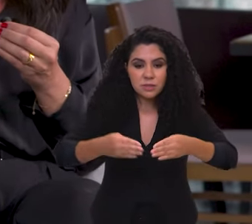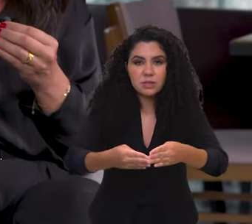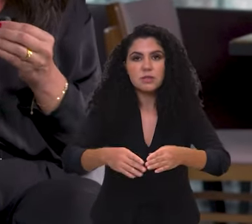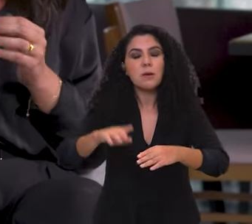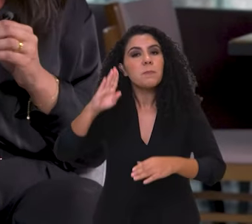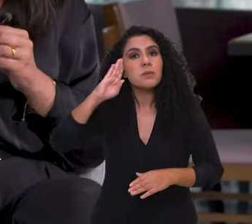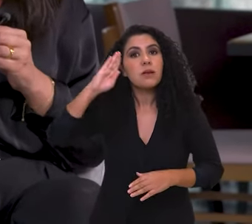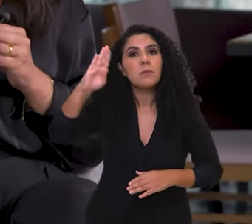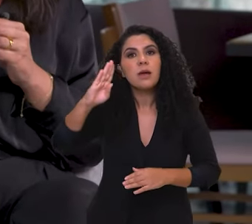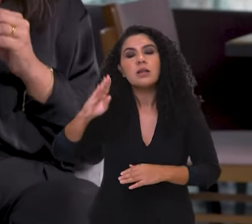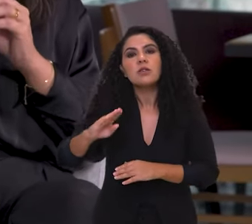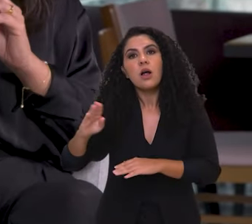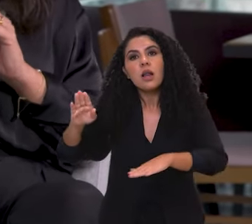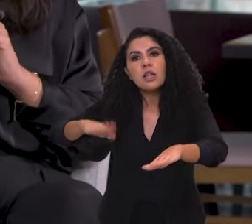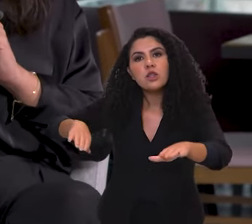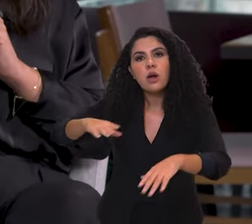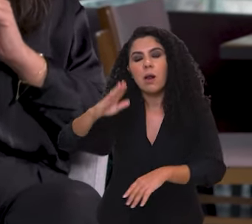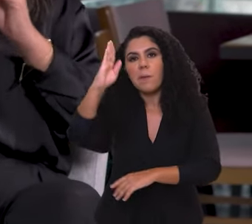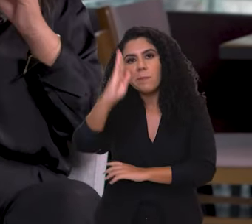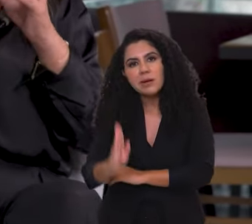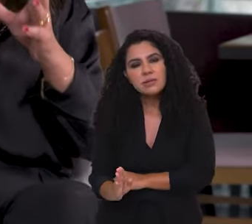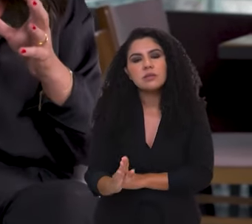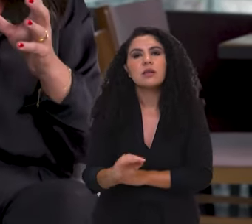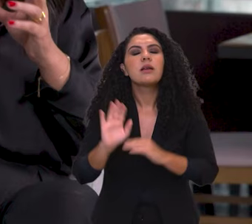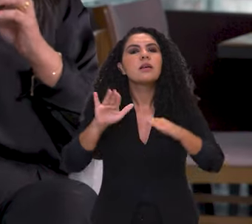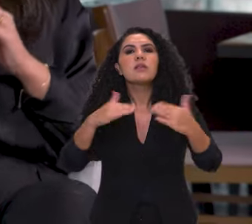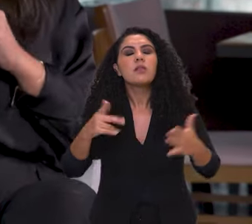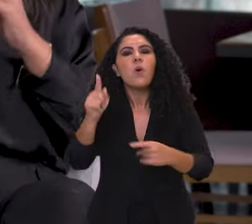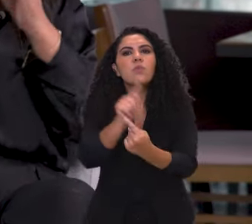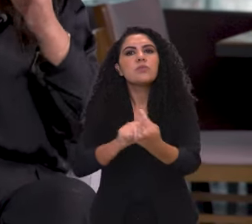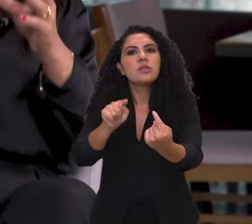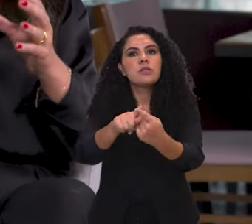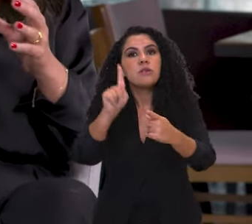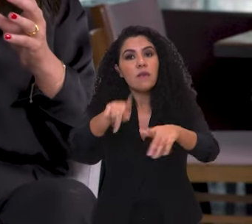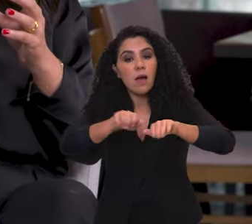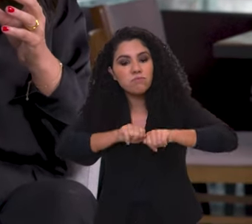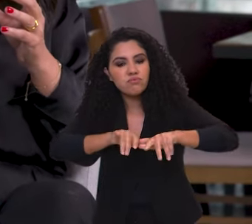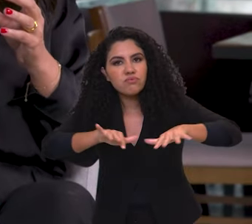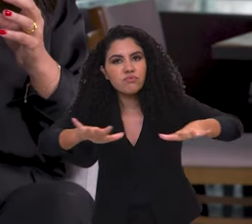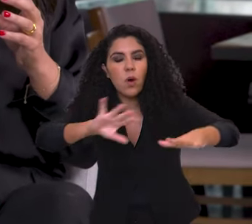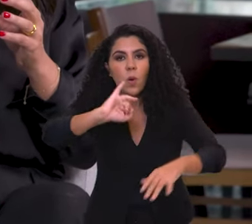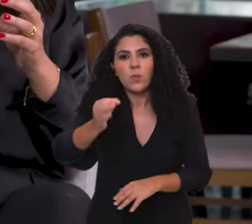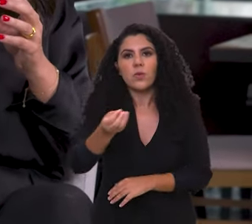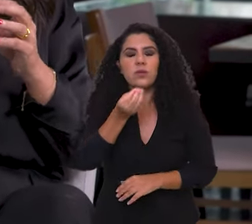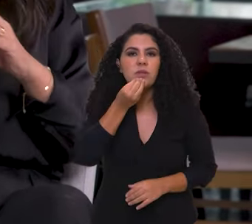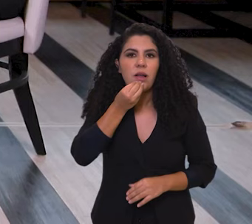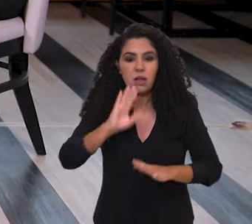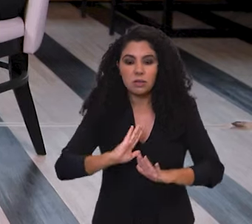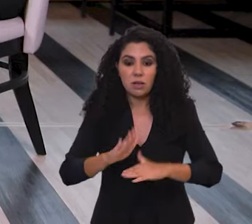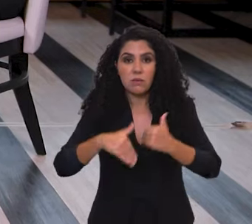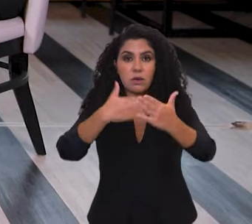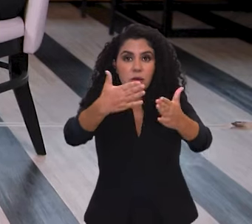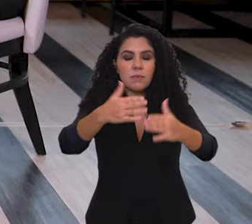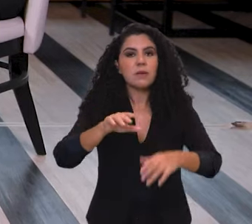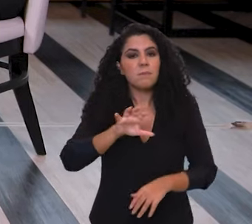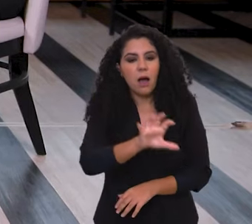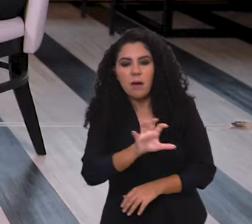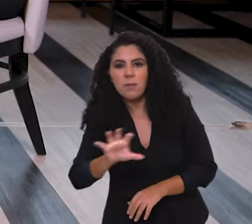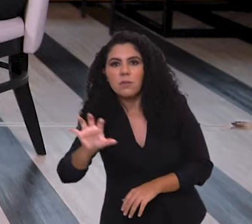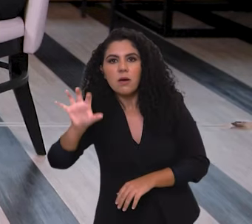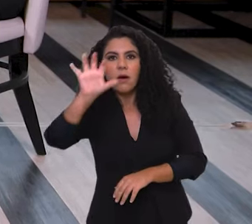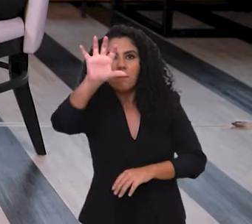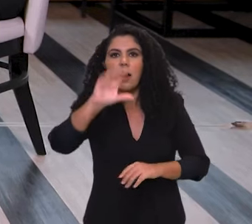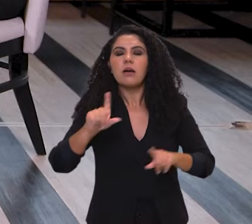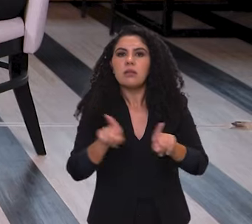litoral brasileiro. E qual é a ideia? A ideia é disseminar essas oportunidades de desenvolvimento para outras regiões do